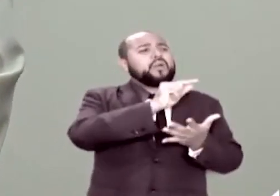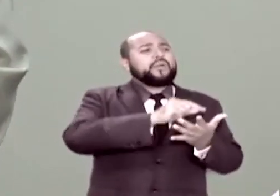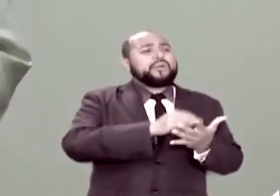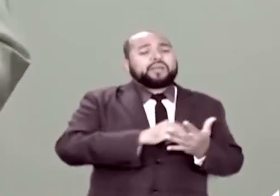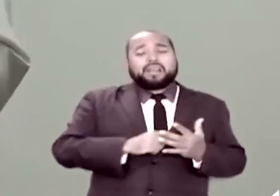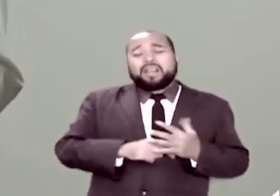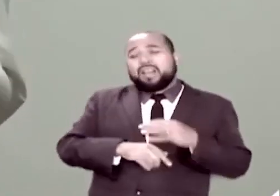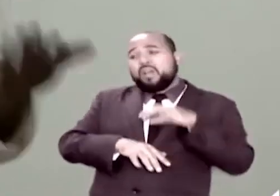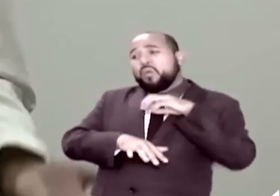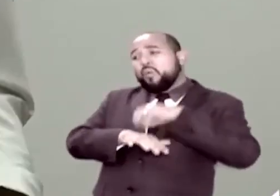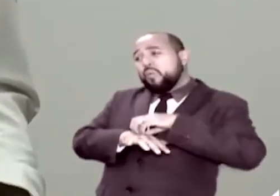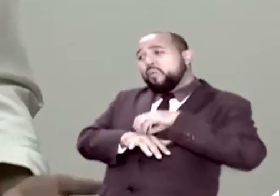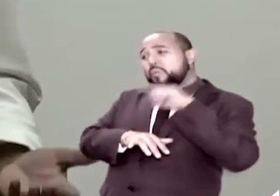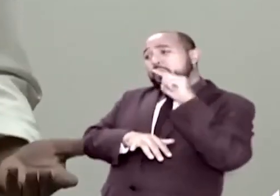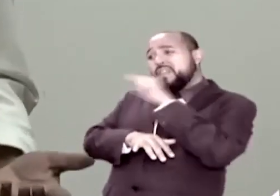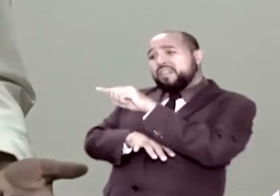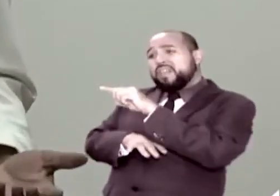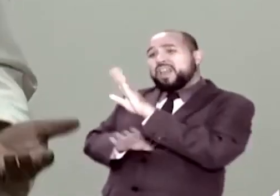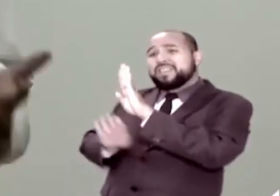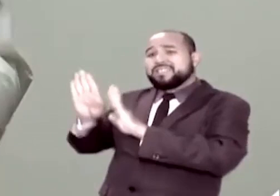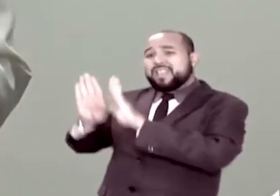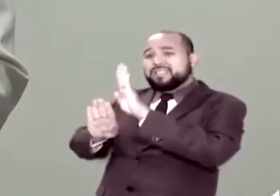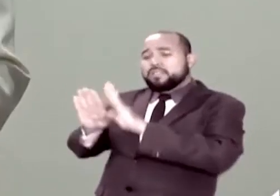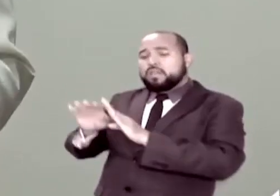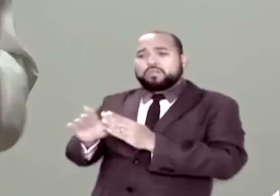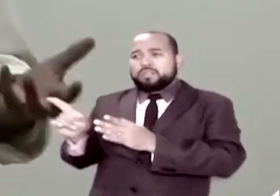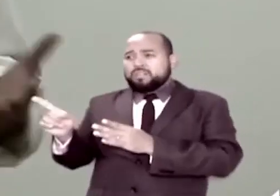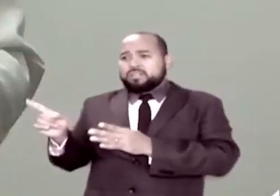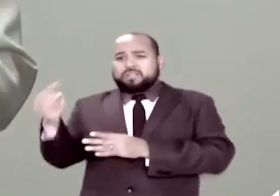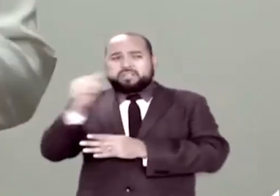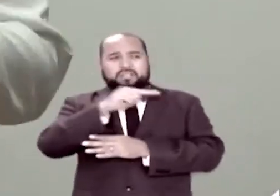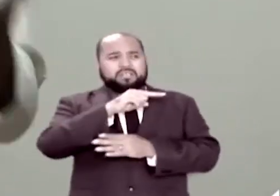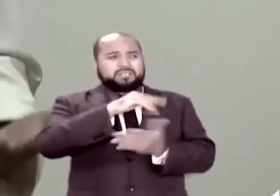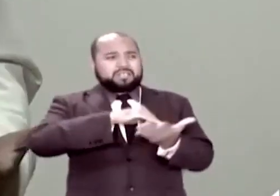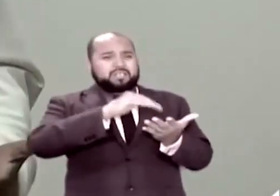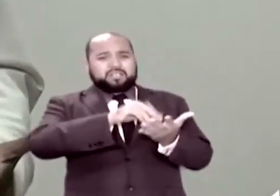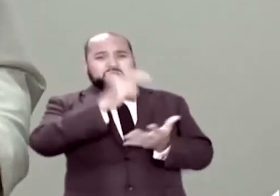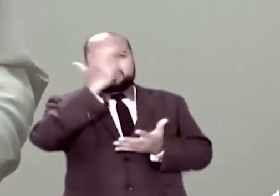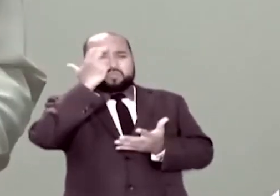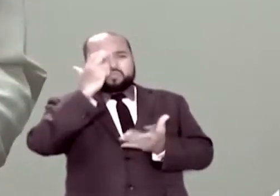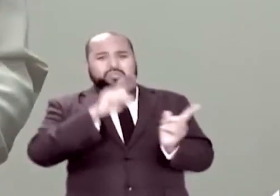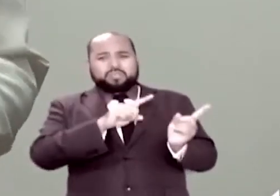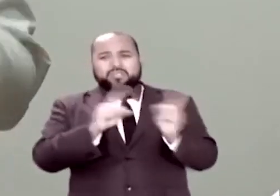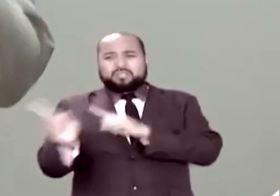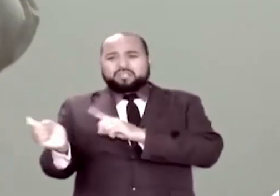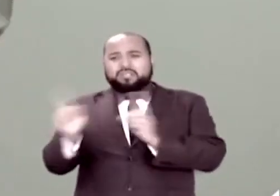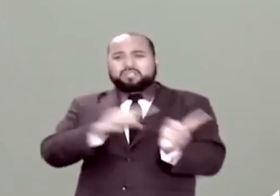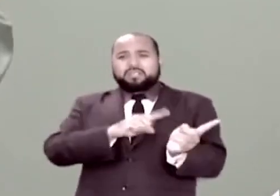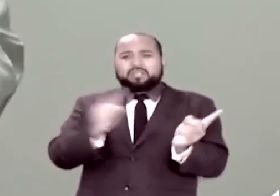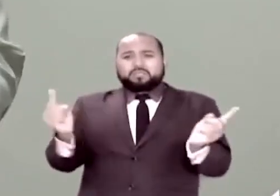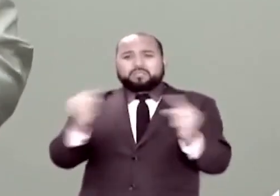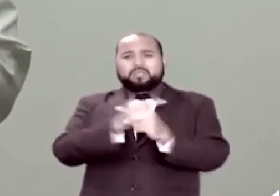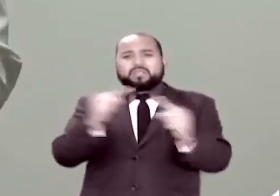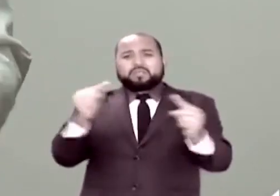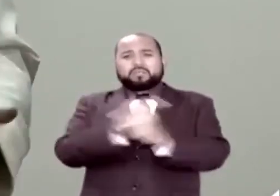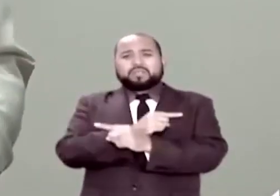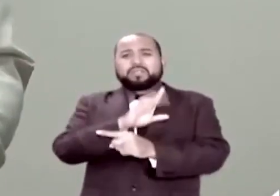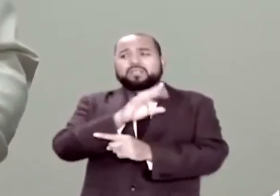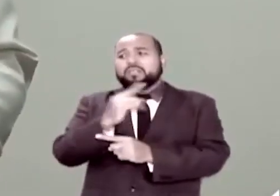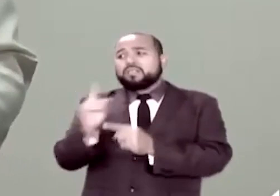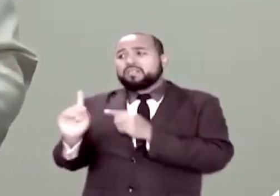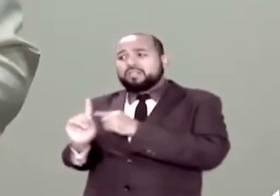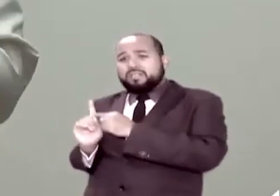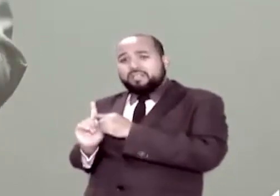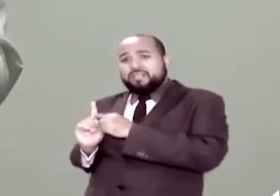a responsabilidade é do setor de licitações e fica um jogo interno de responsabilidade mas o fazedor de Cultura não quer